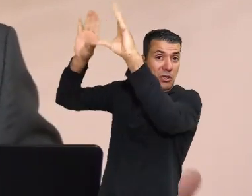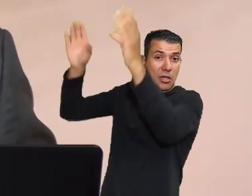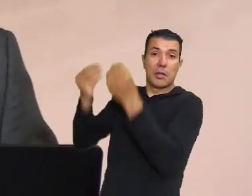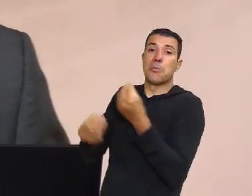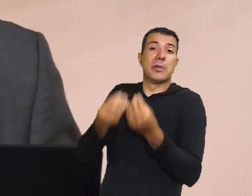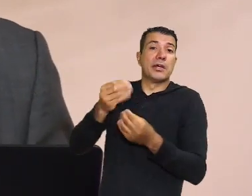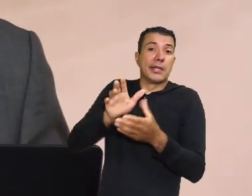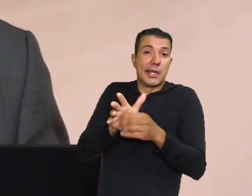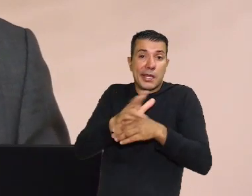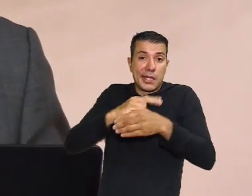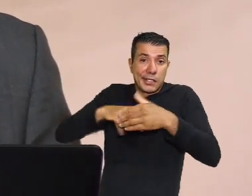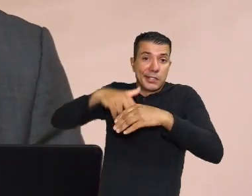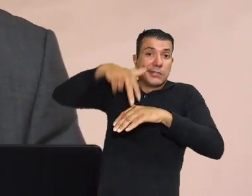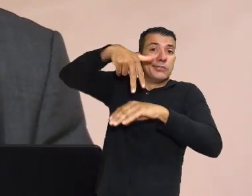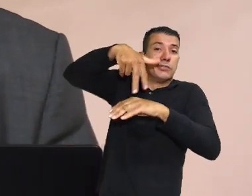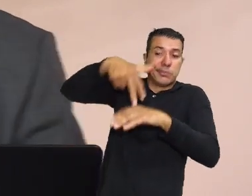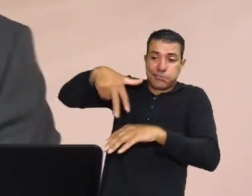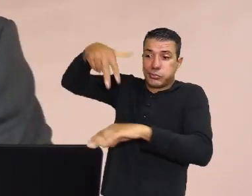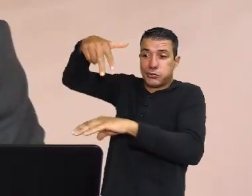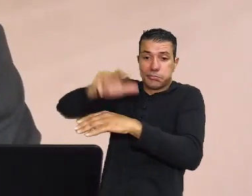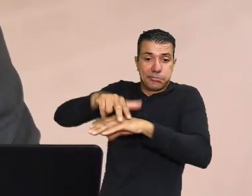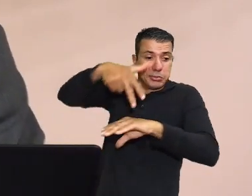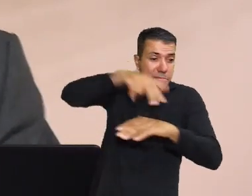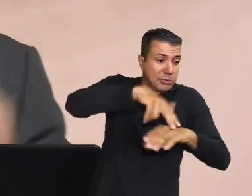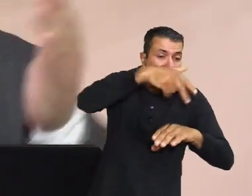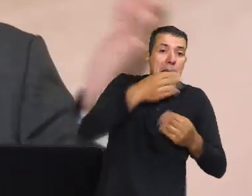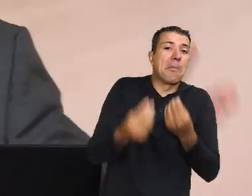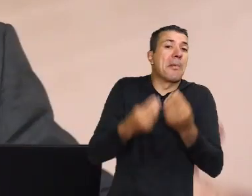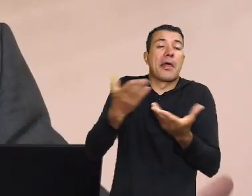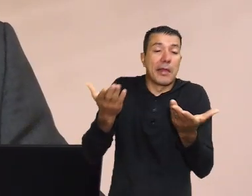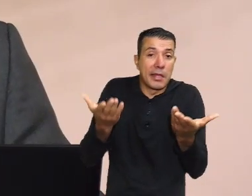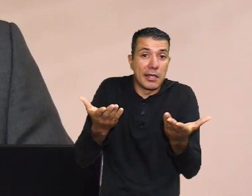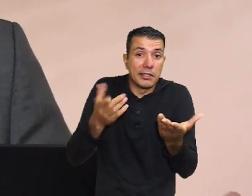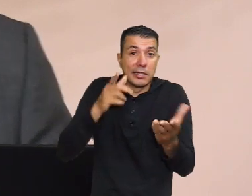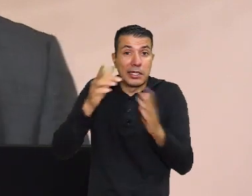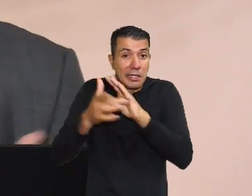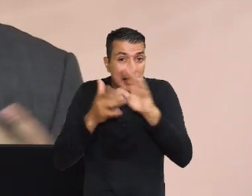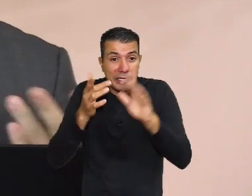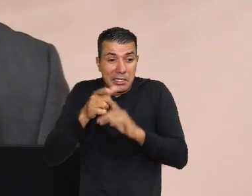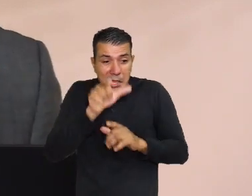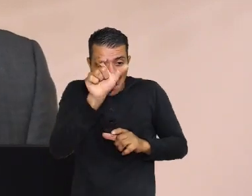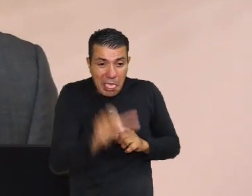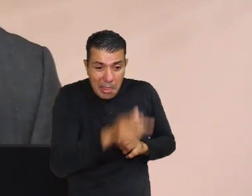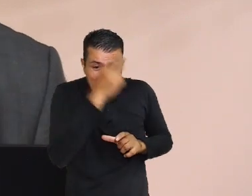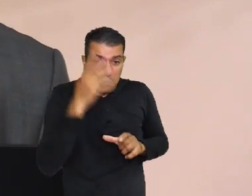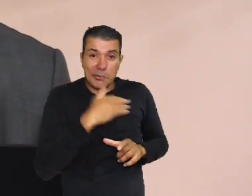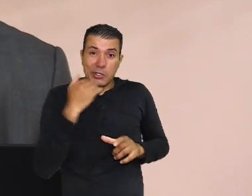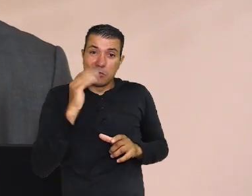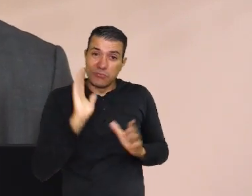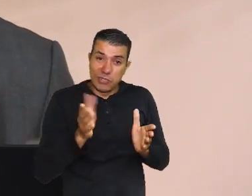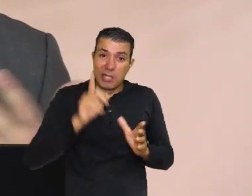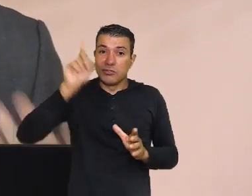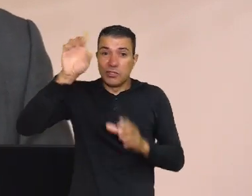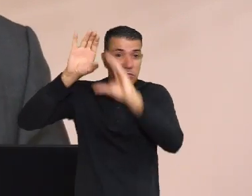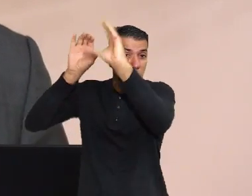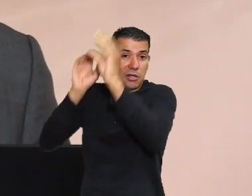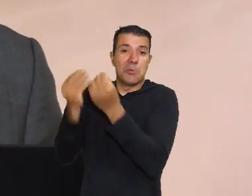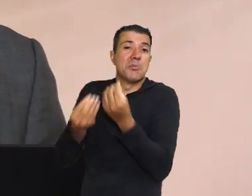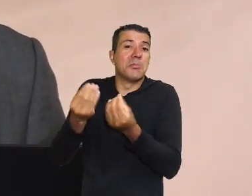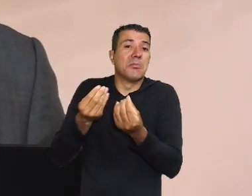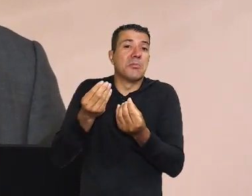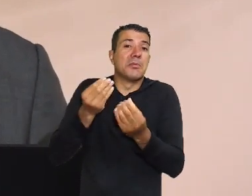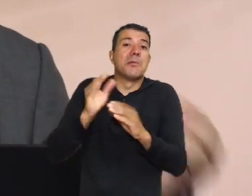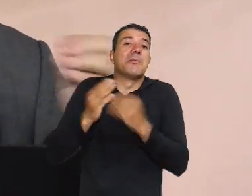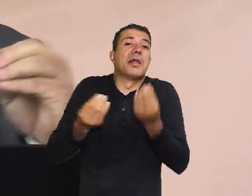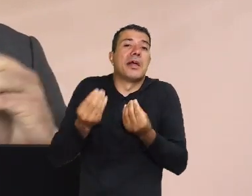que ressurreição, se aquela pessoa que morreu, ele já está no céu? Não faz sentido. Não faz